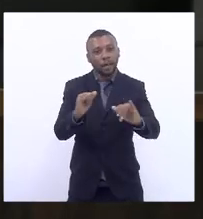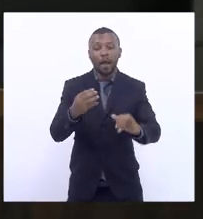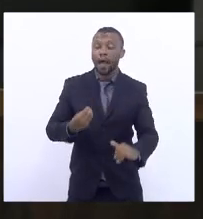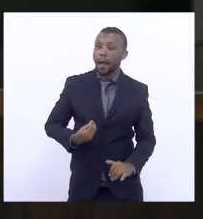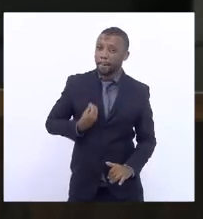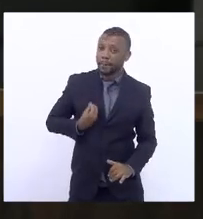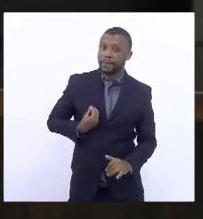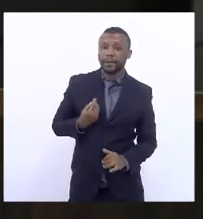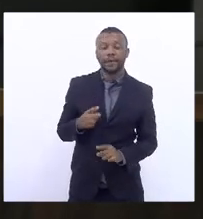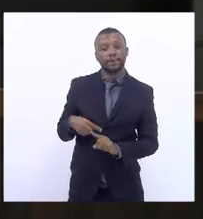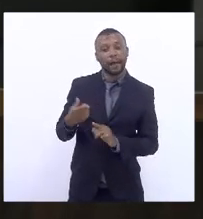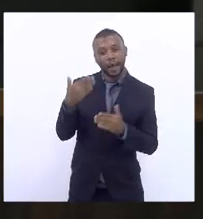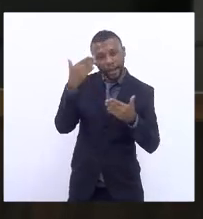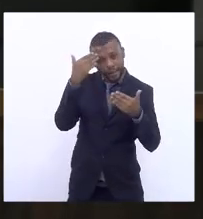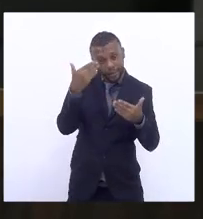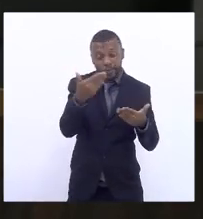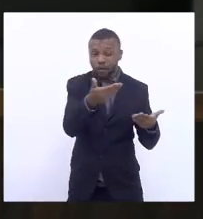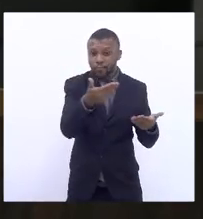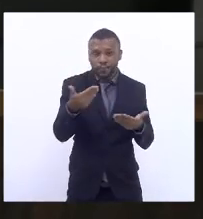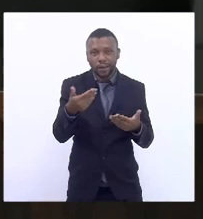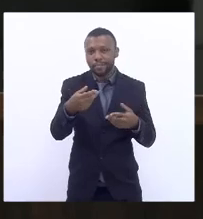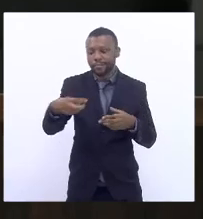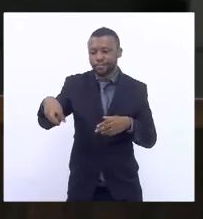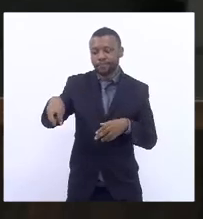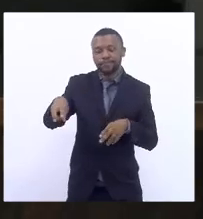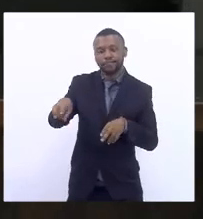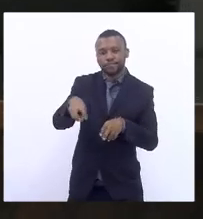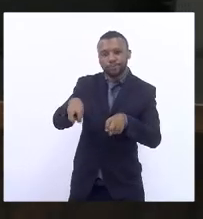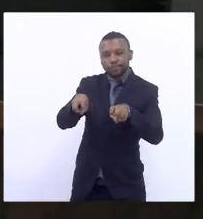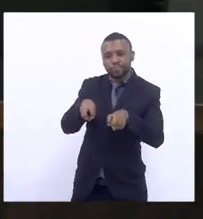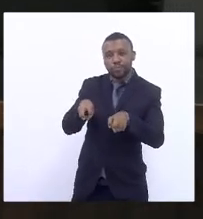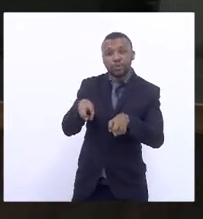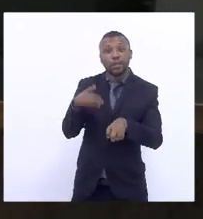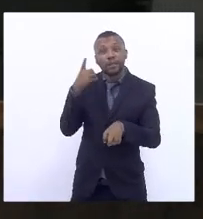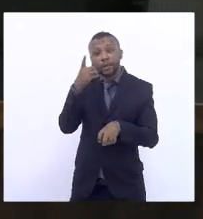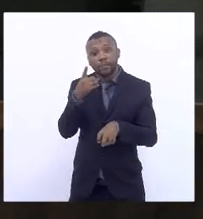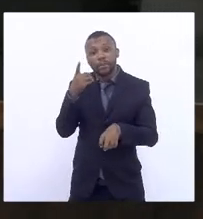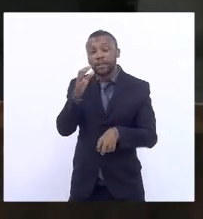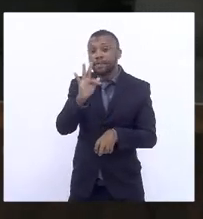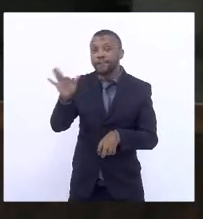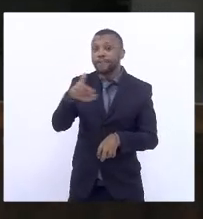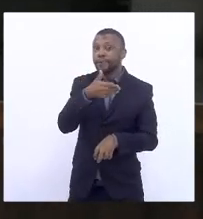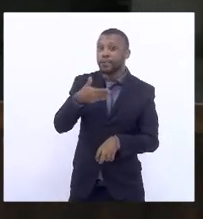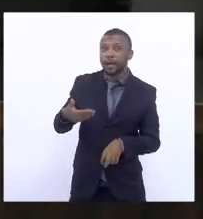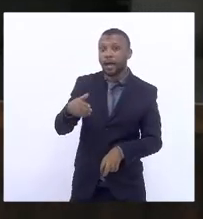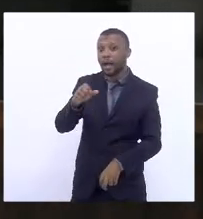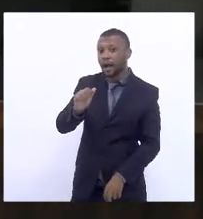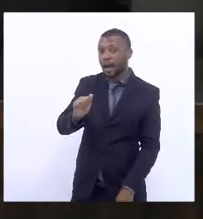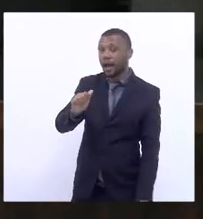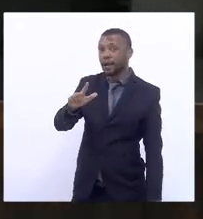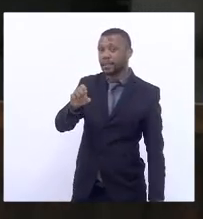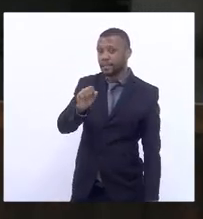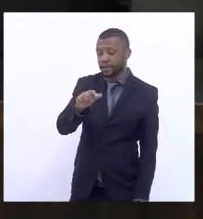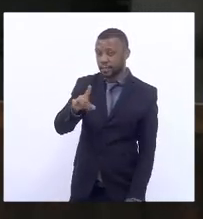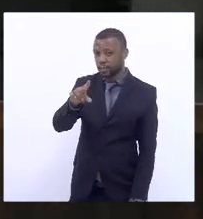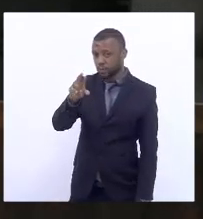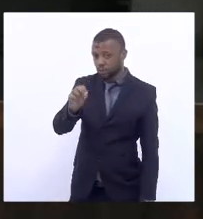e agradecer e convidar para que esteja conosco aqui nosso querido deputado federal Alessandro Molon.